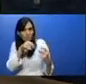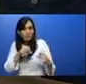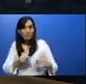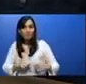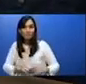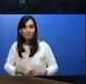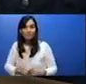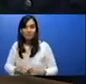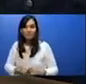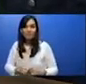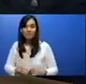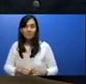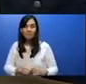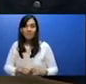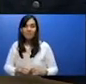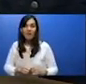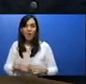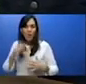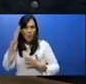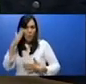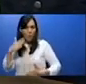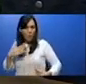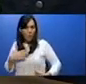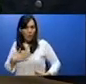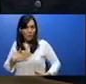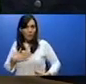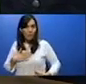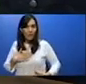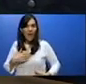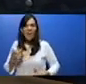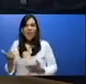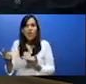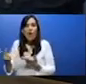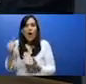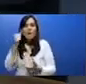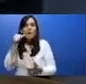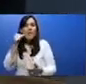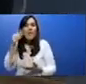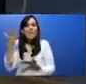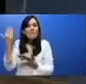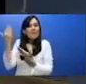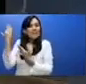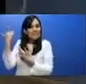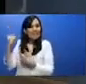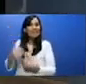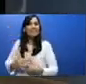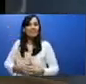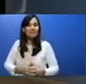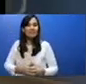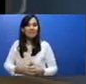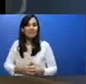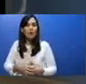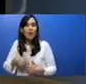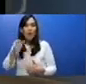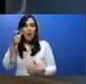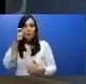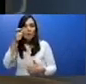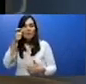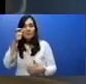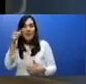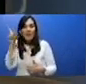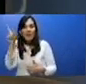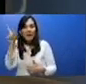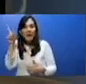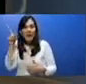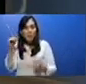seu corpo representa o padrão de beleza da mulher na época. Nós podemos observar aqui que a Mona Lisa que parece que não